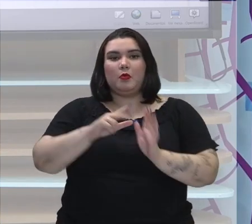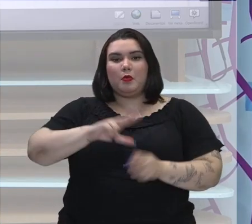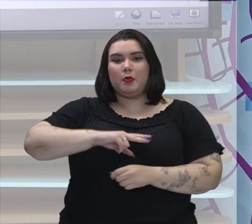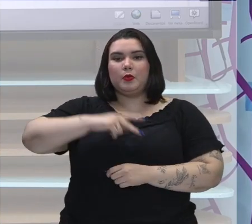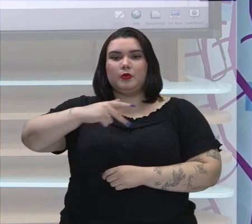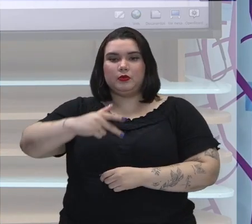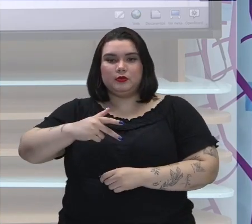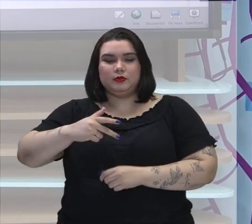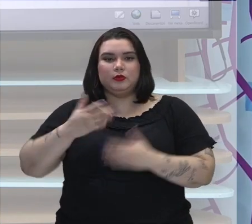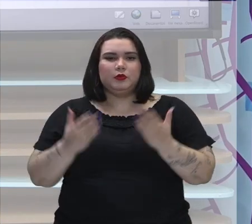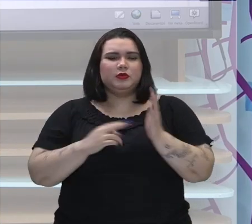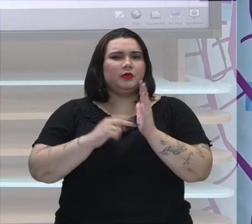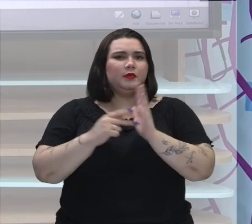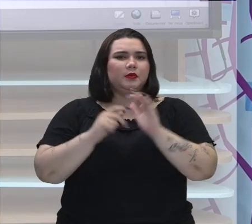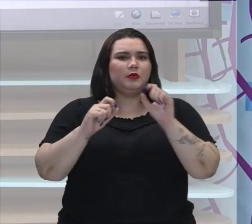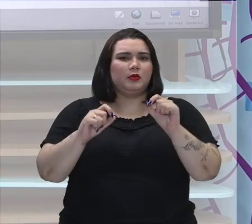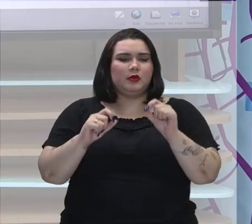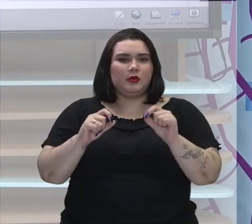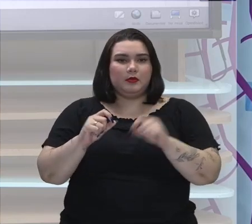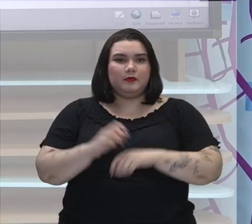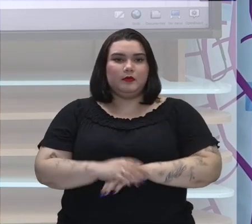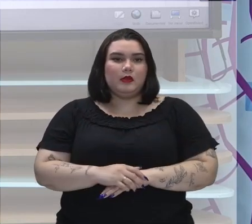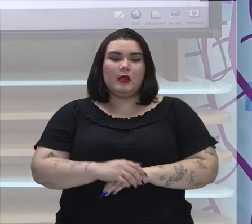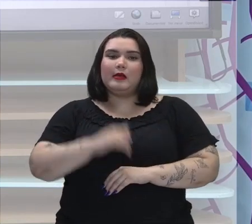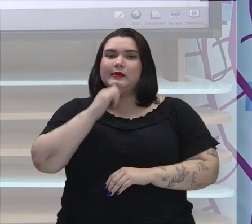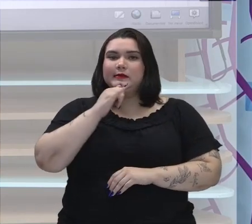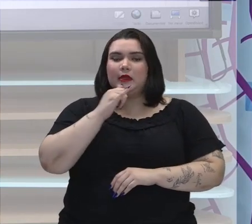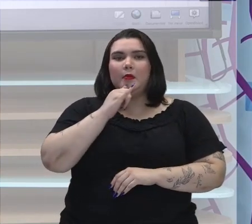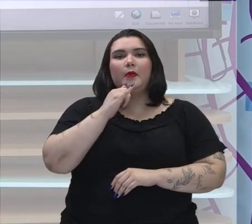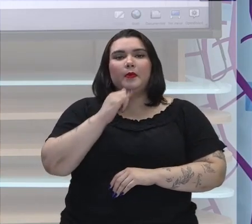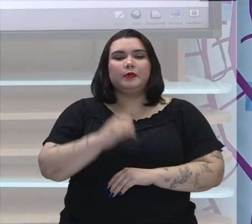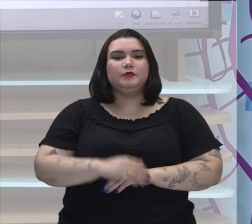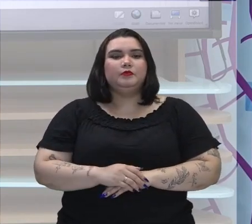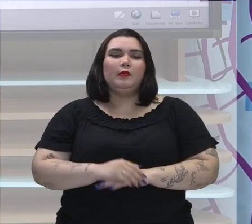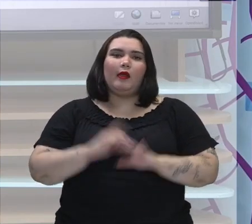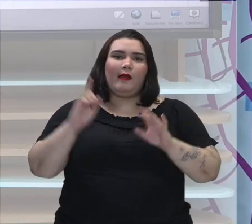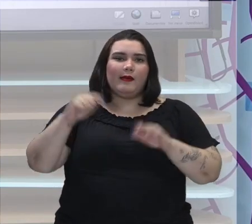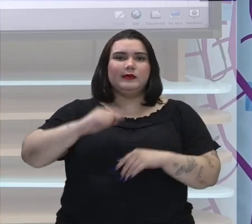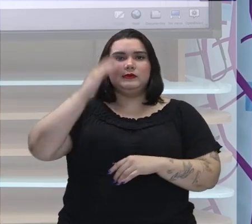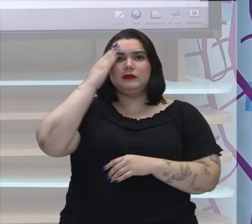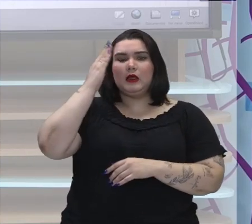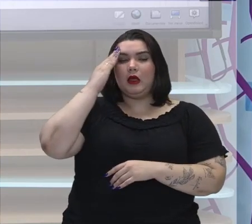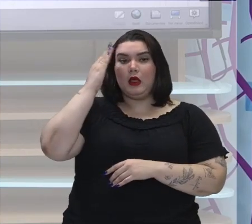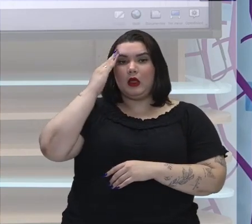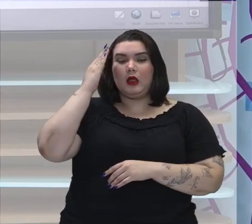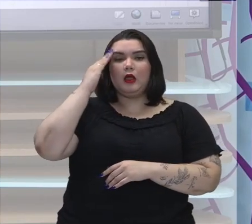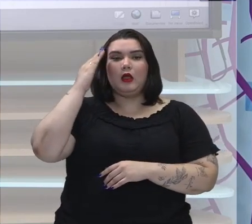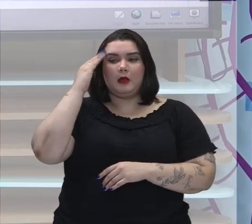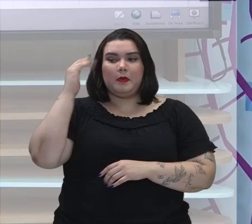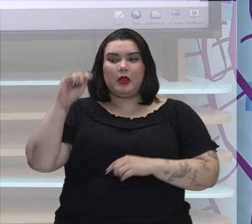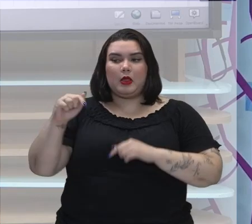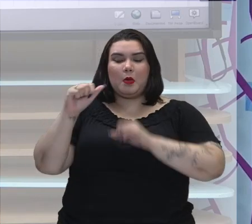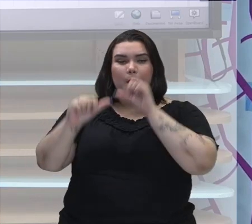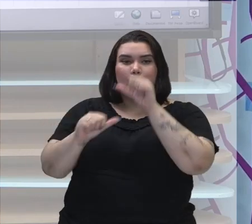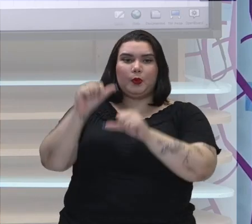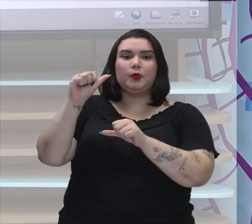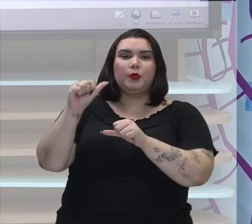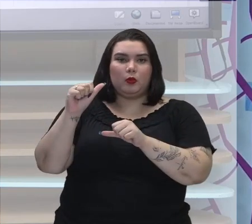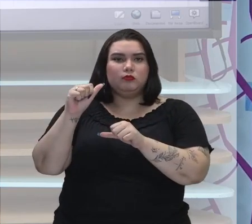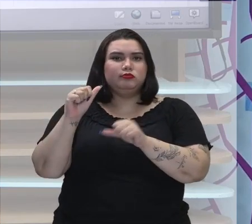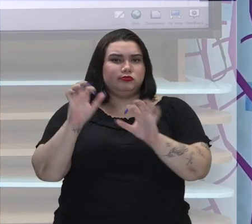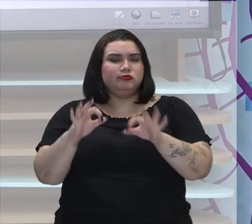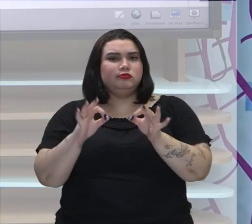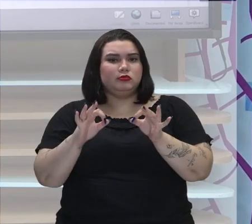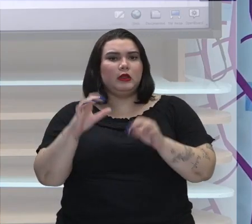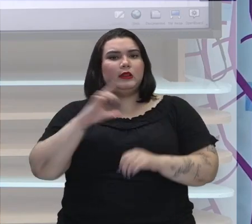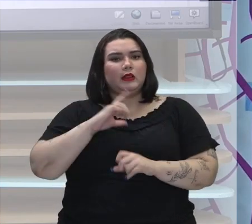dessa população, ele mudasse. É claro que estamos falando, né, de mudanças